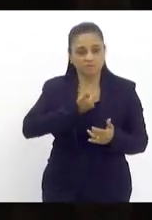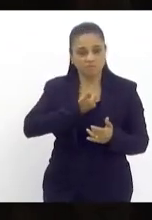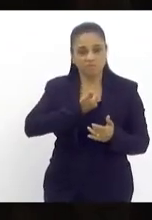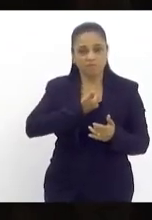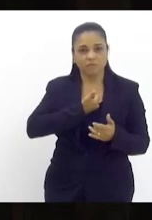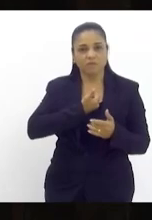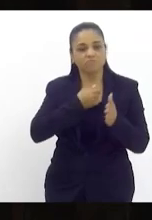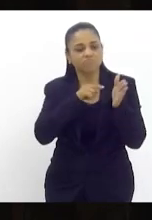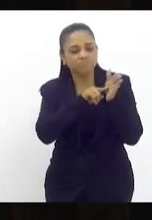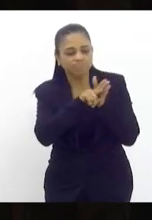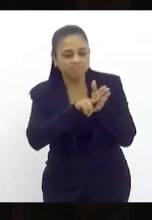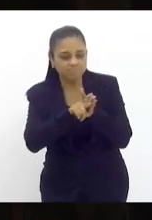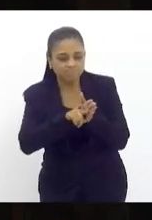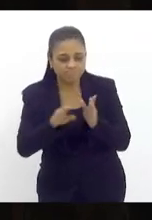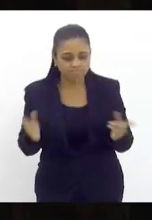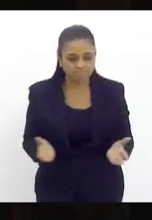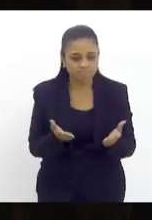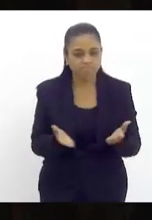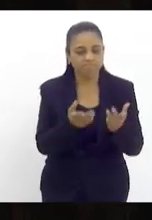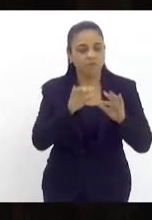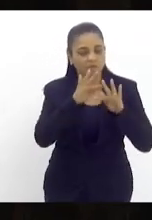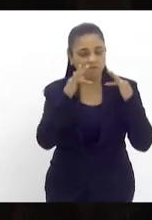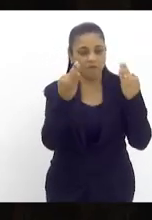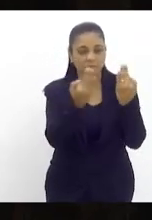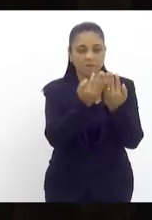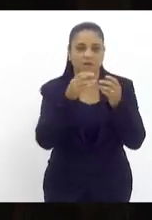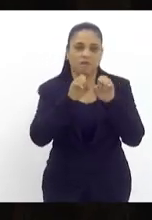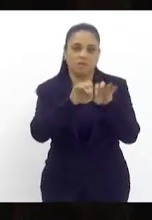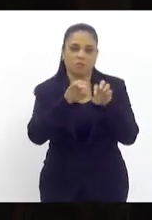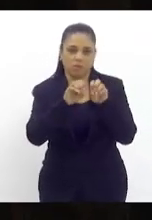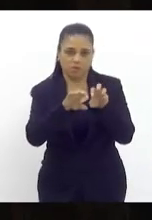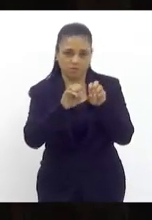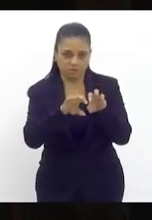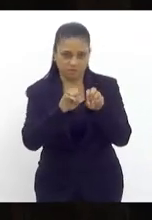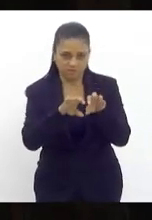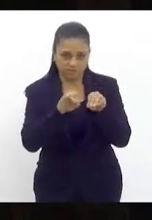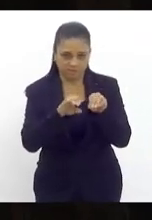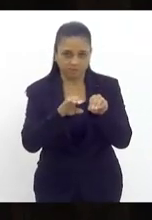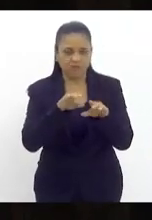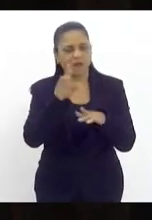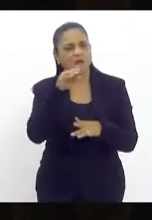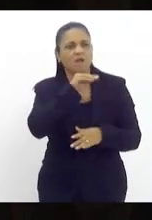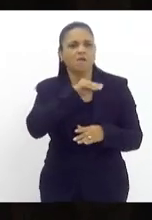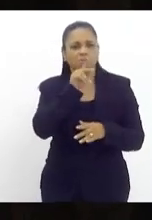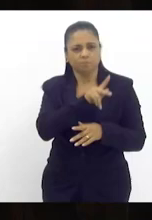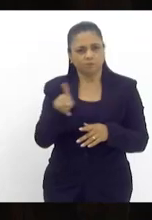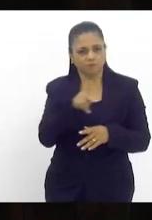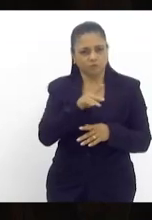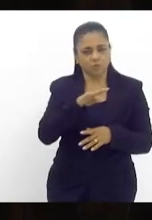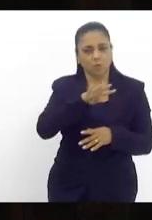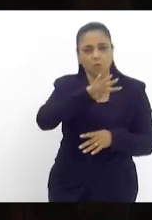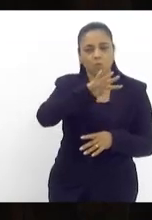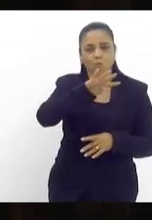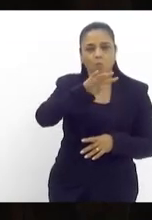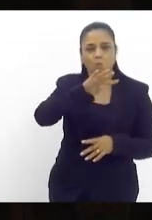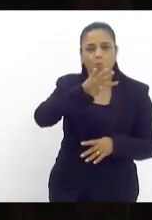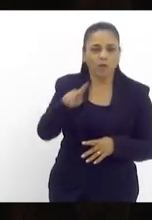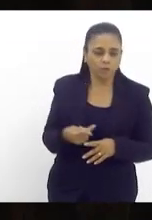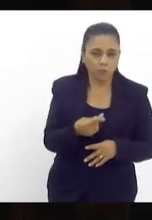Nós investimos em família e educação. Lá um professor ganhava até 4 mil dólares para